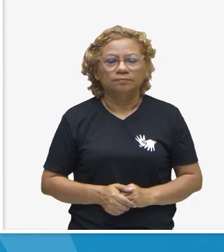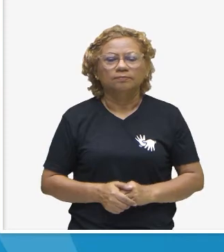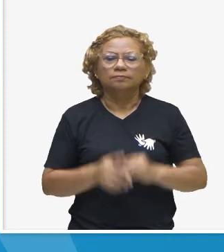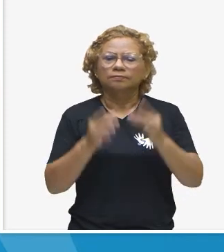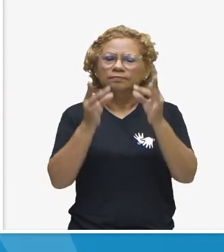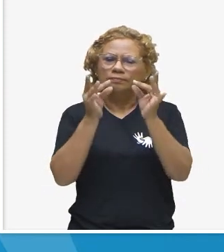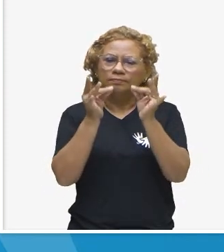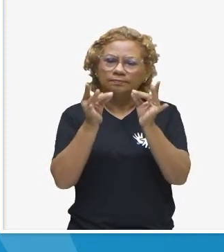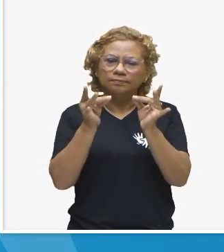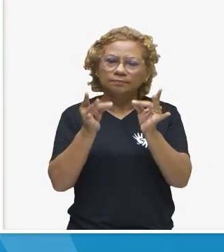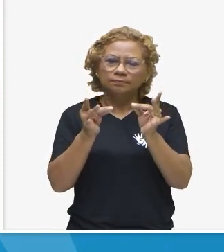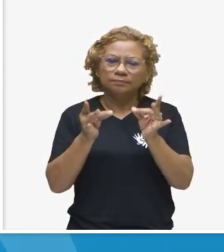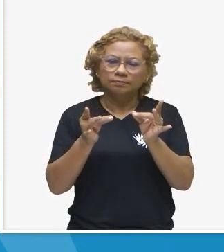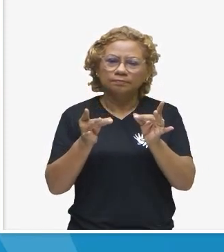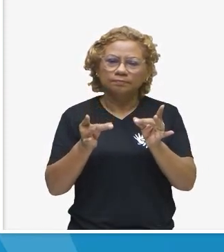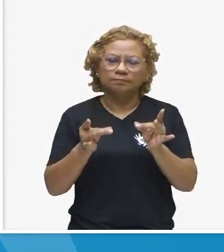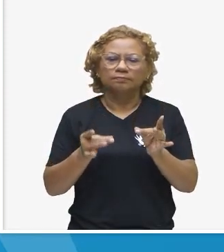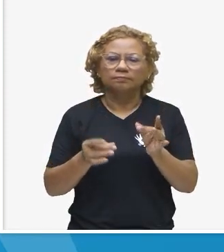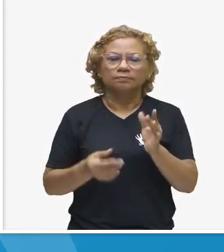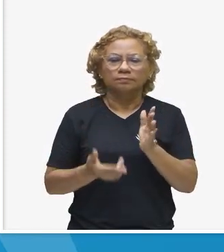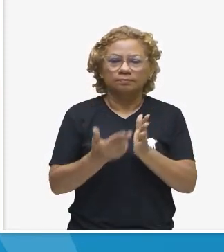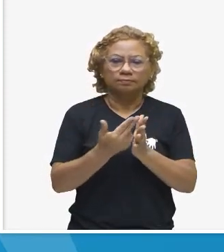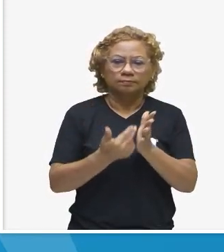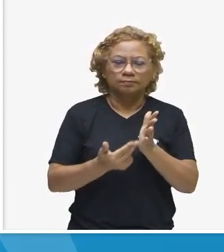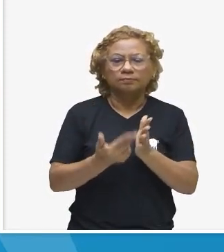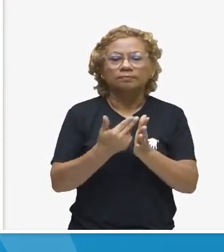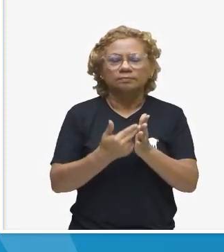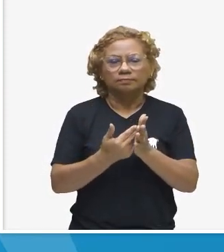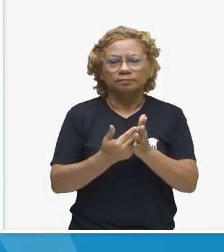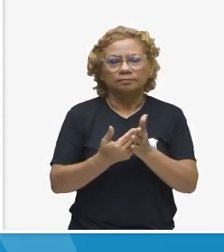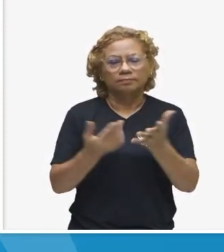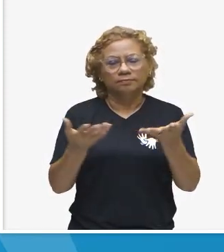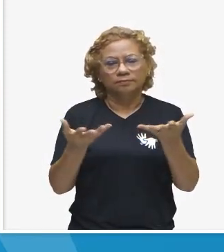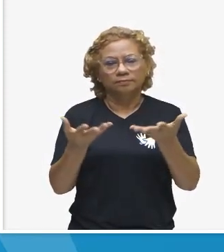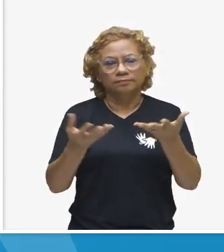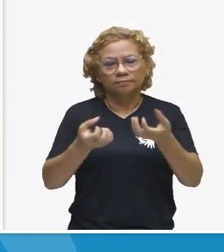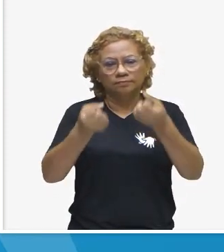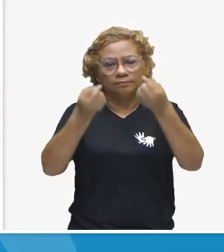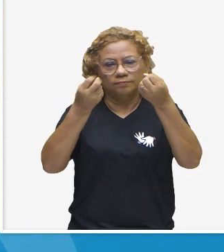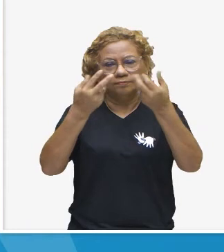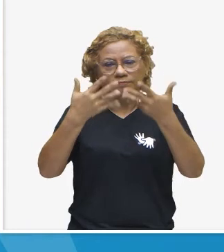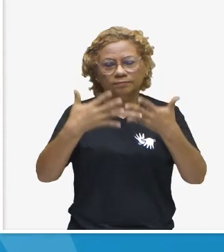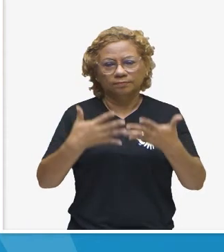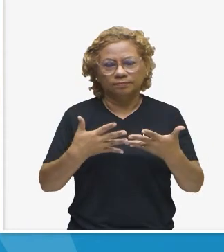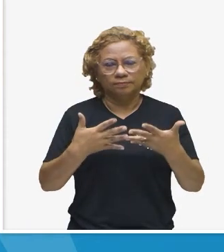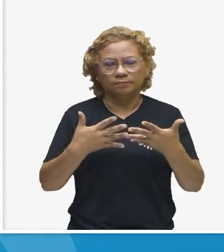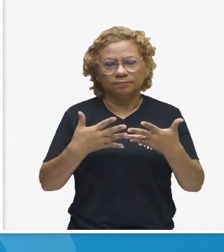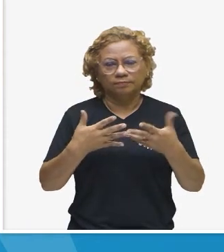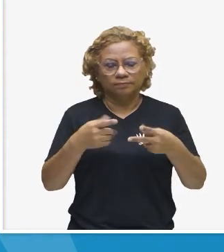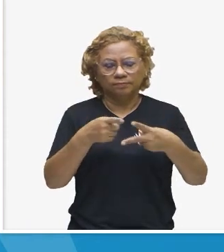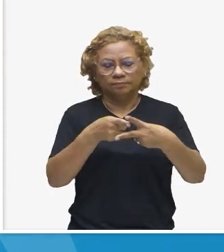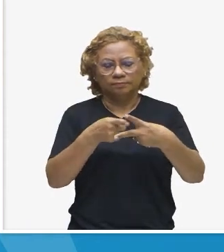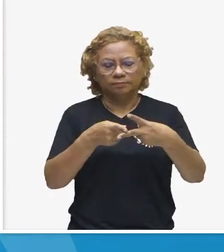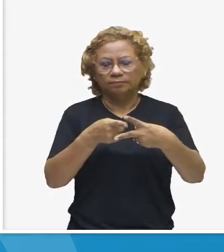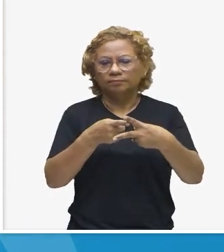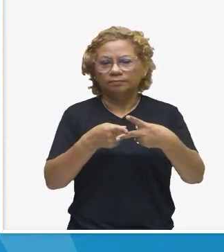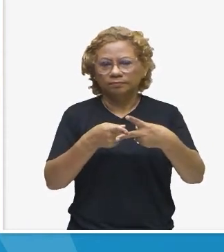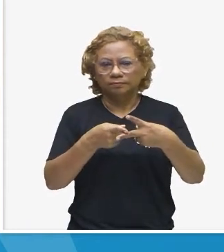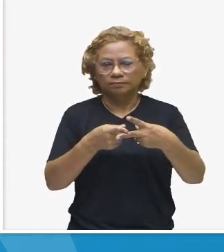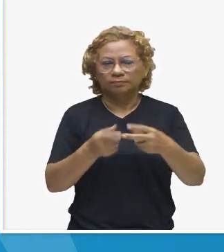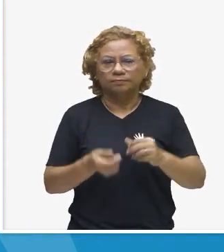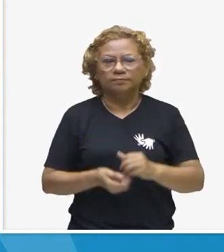detalhes esses ângulos opostos pelo vértice. Então, vamos lá.